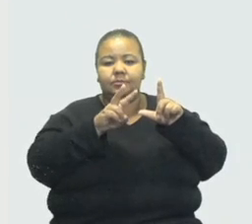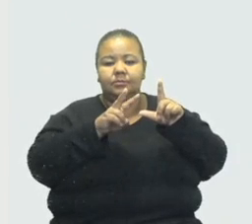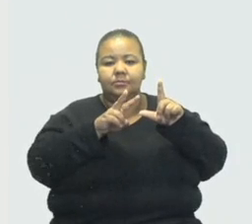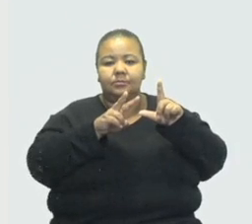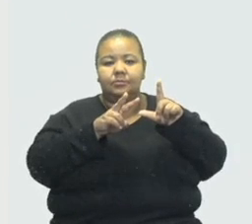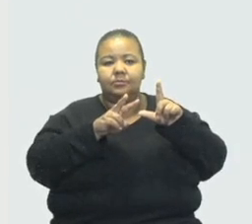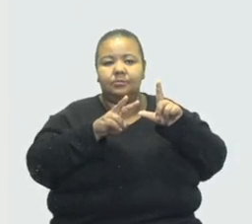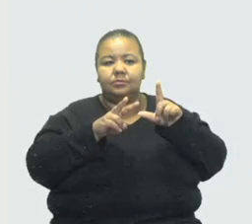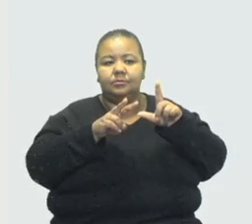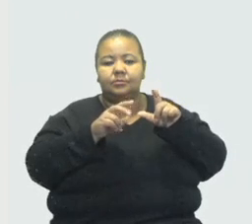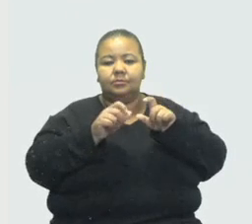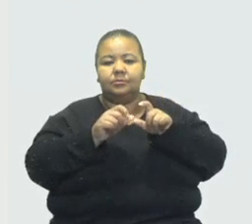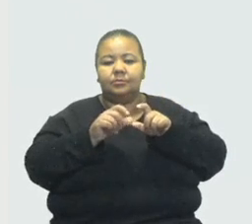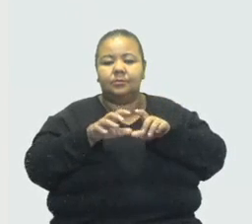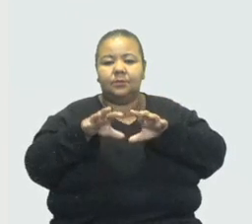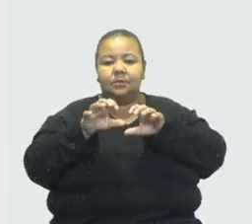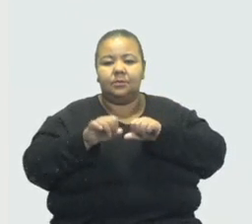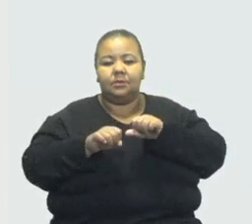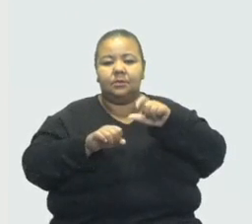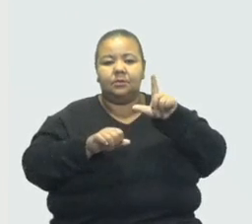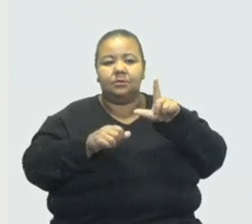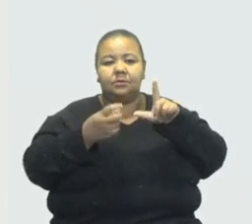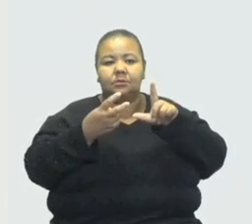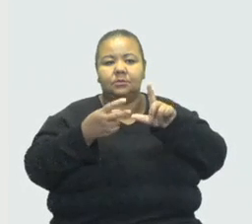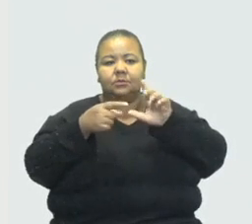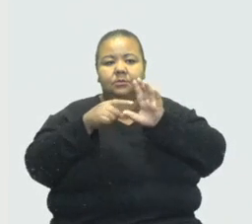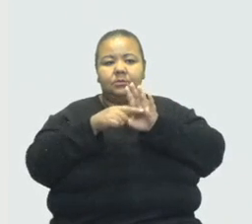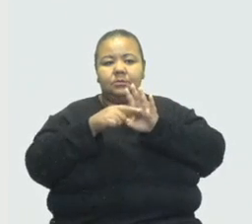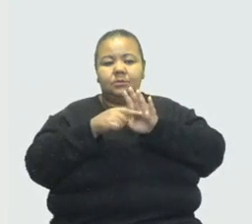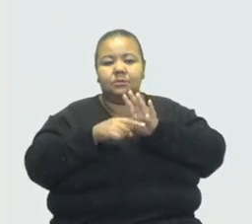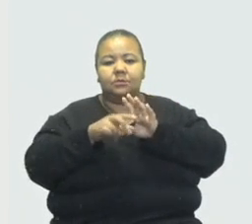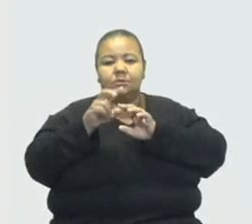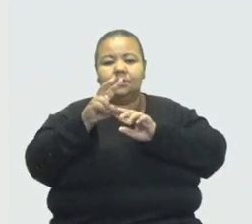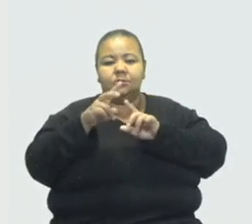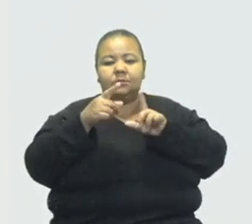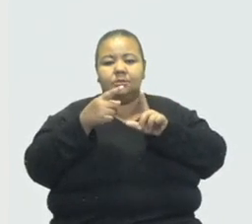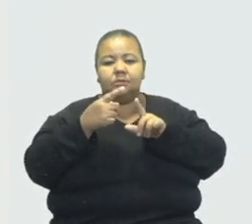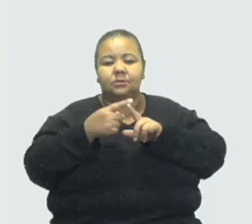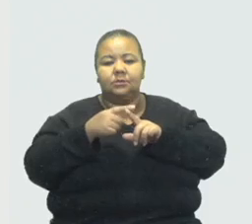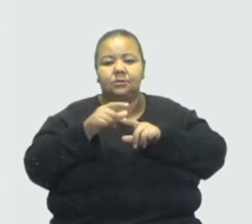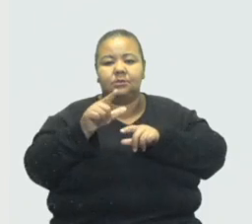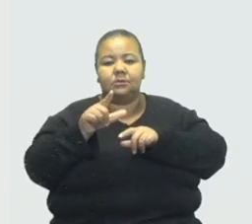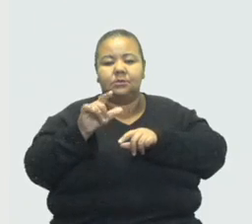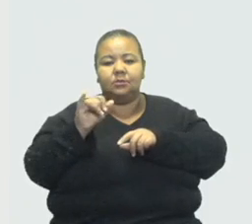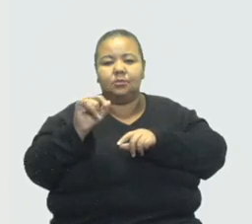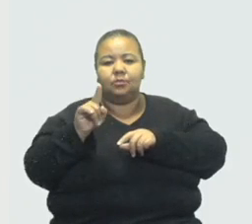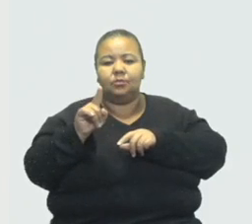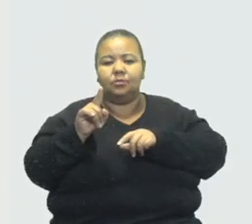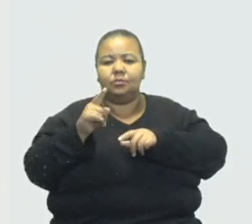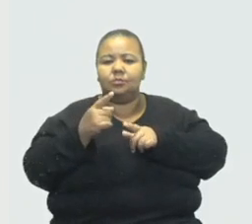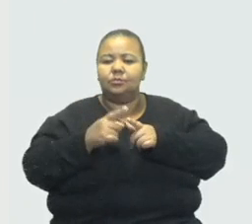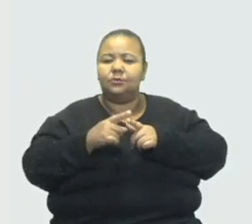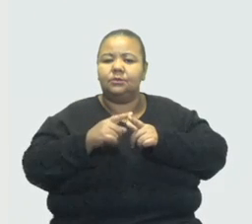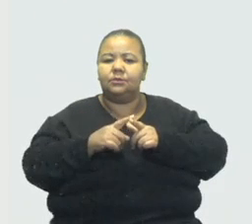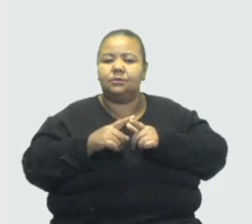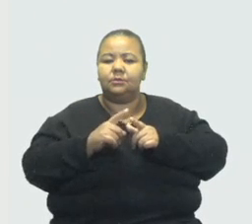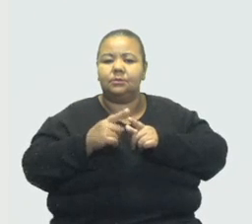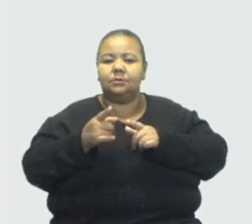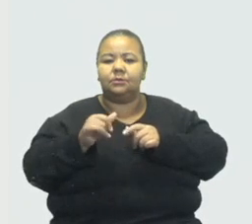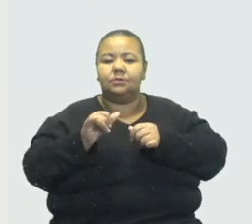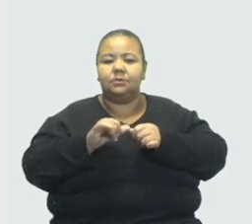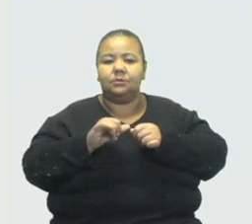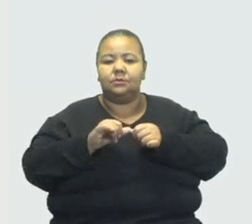2, ela vai receber a linha 2 menos 2 vezes a linha 1. Por que menos 2 vezes a linha 1? Porque se eu